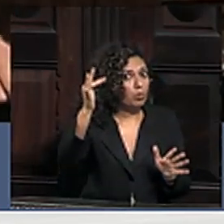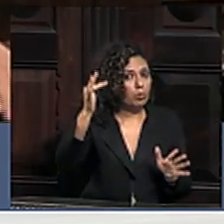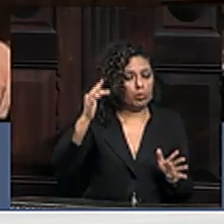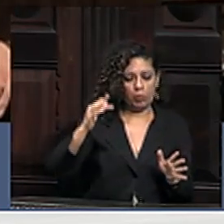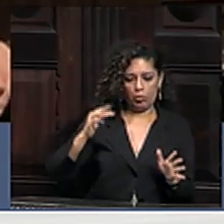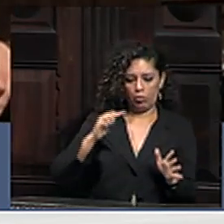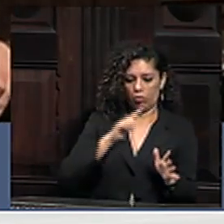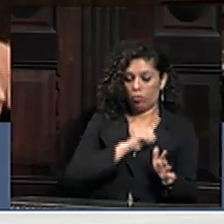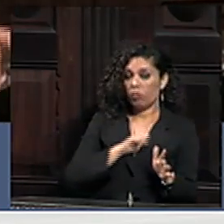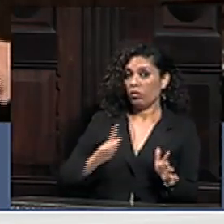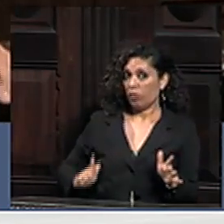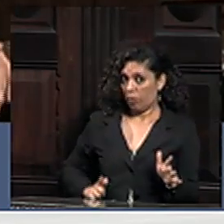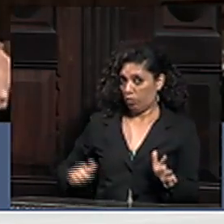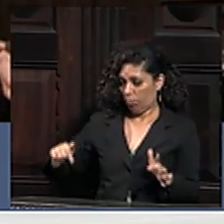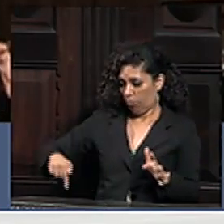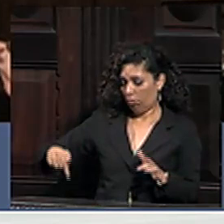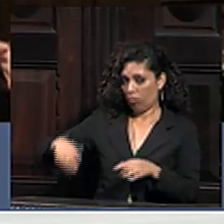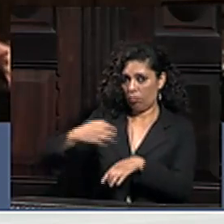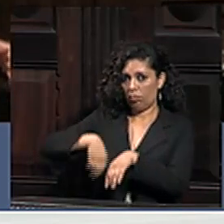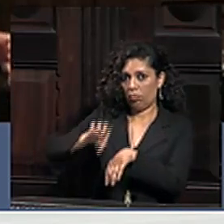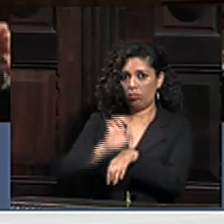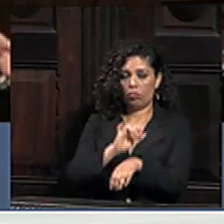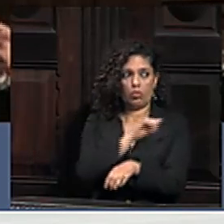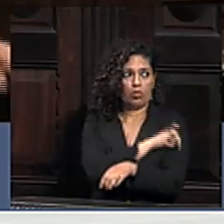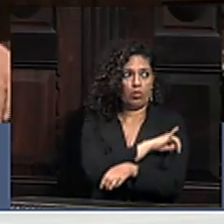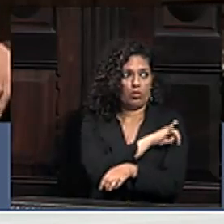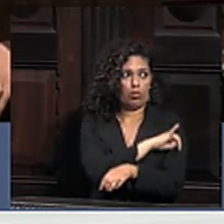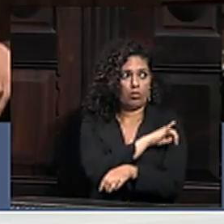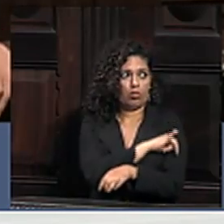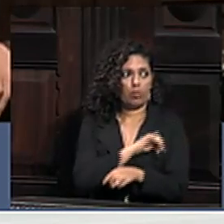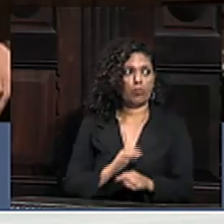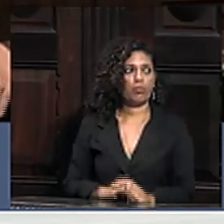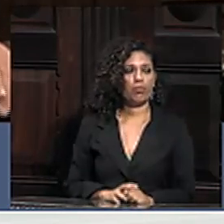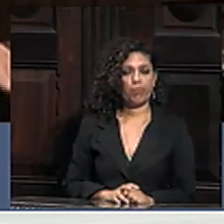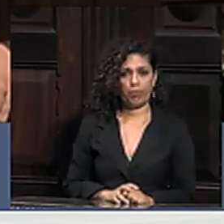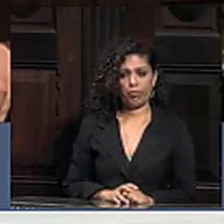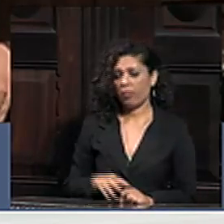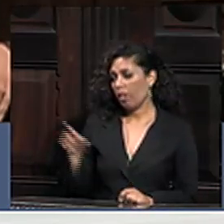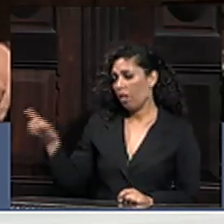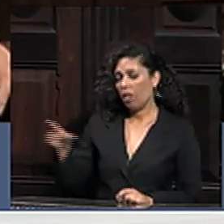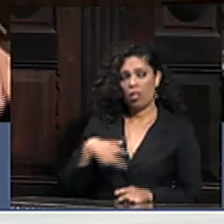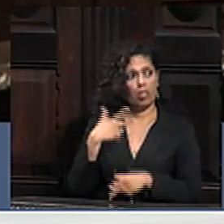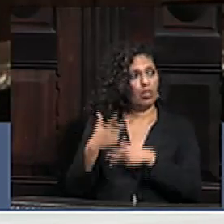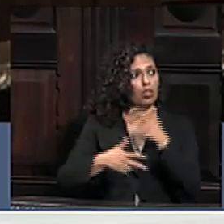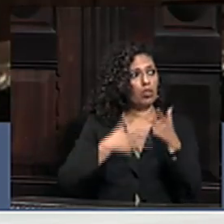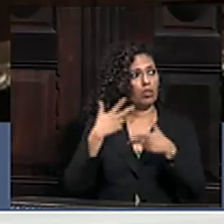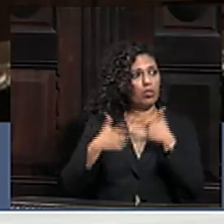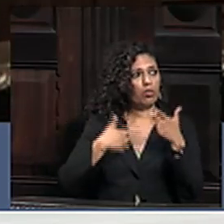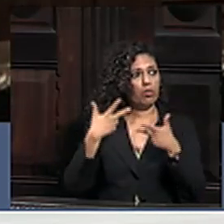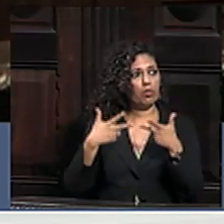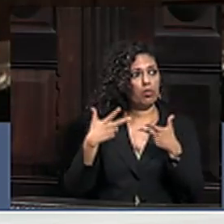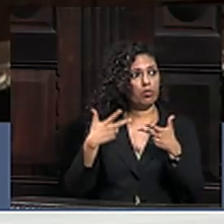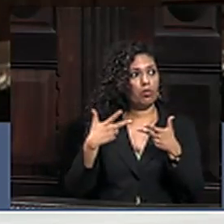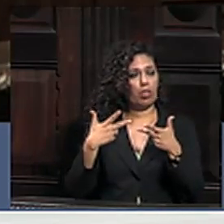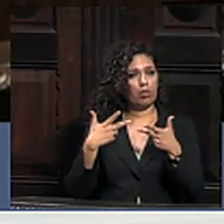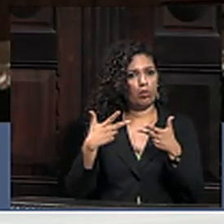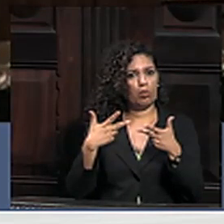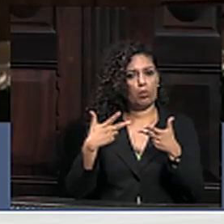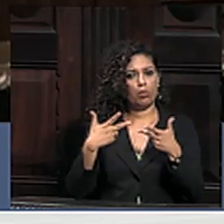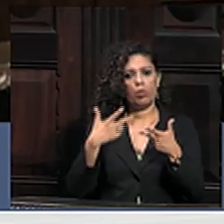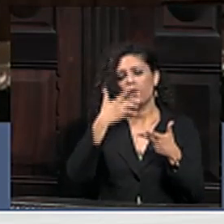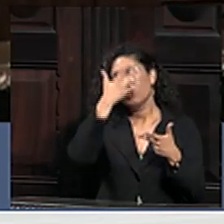de Janeiro dizer que os snipers, que é sinônimo de atirador